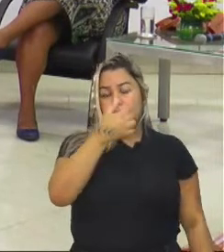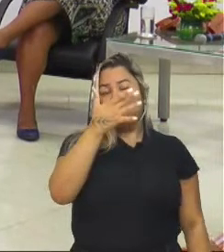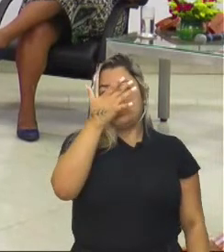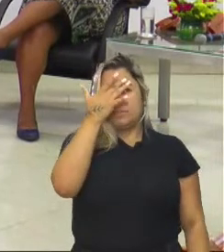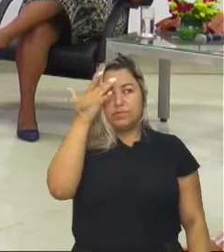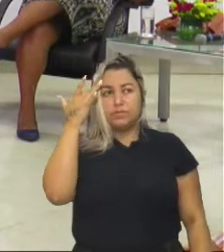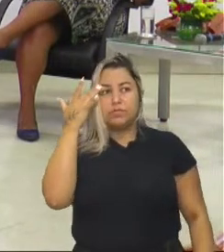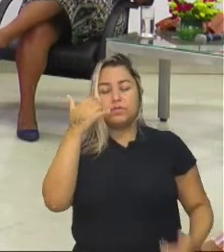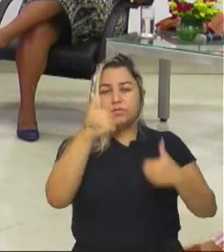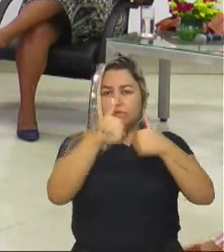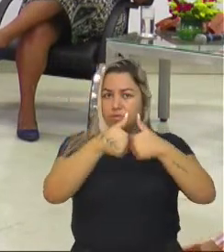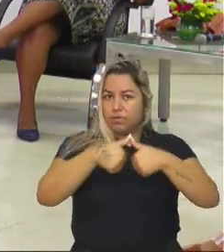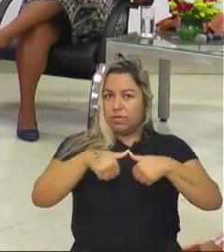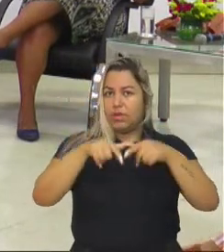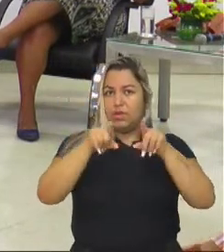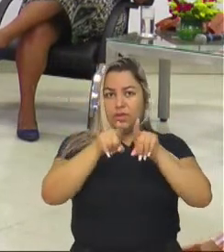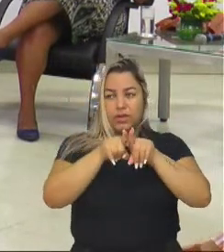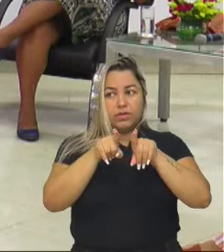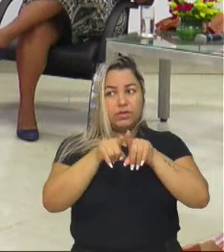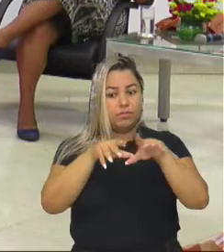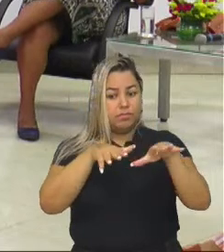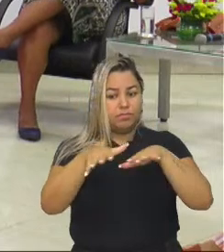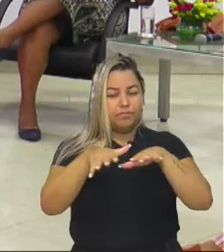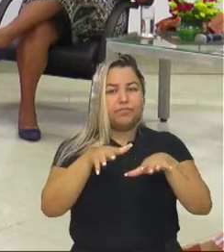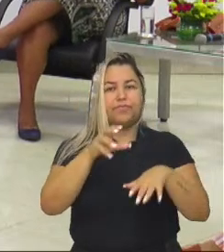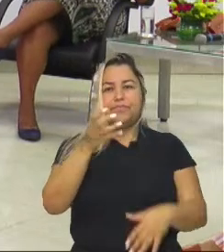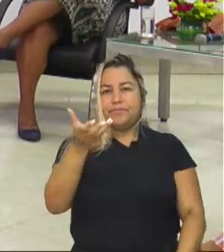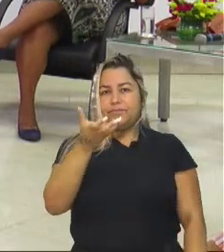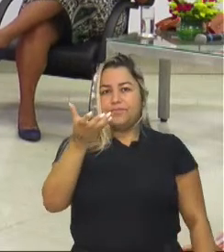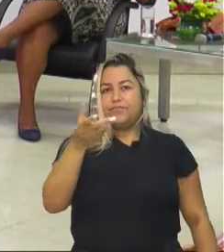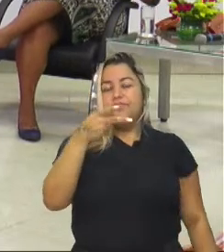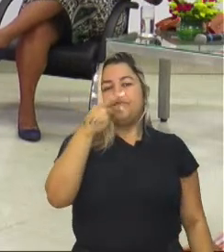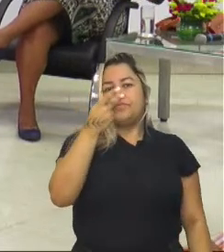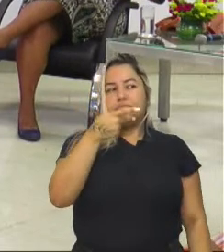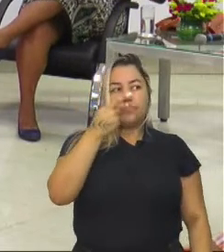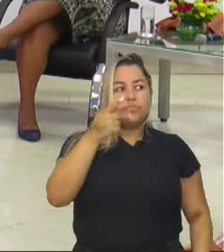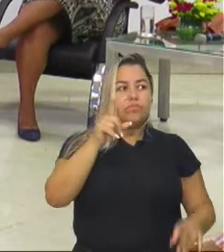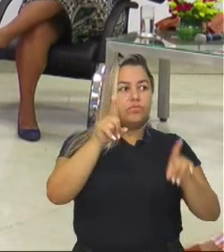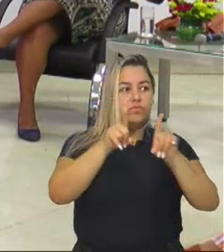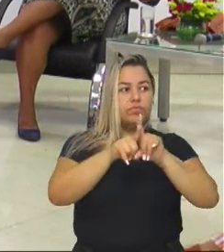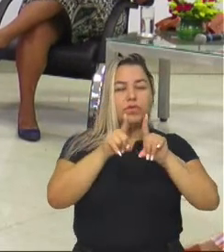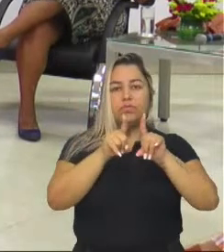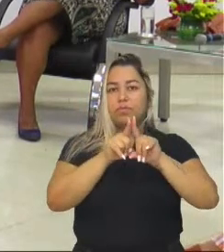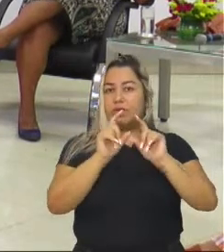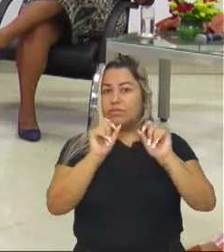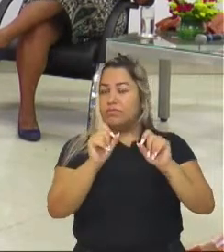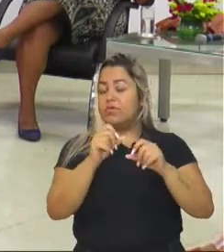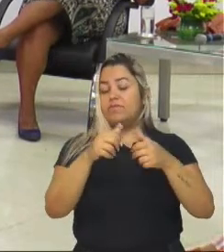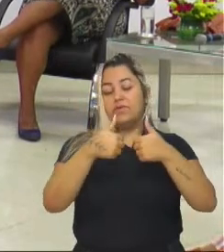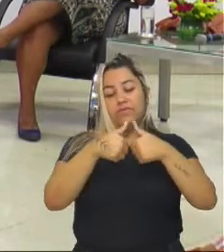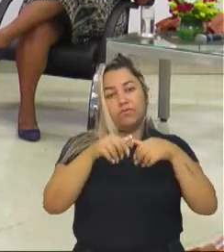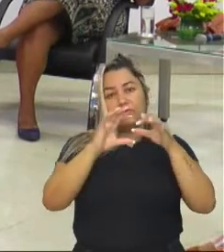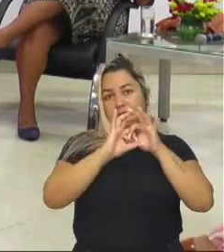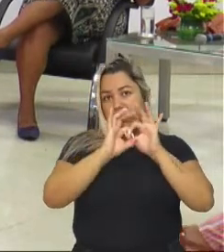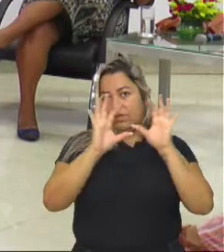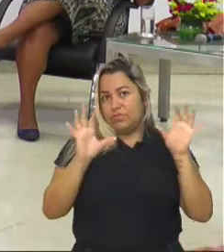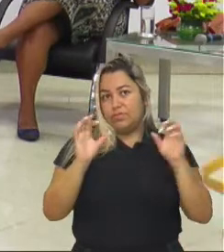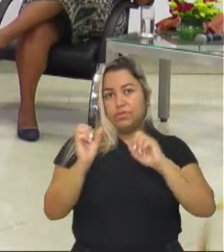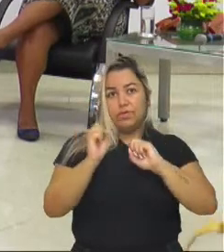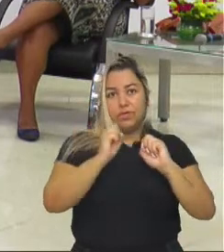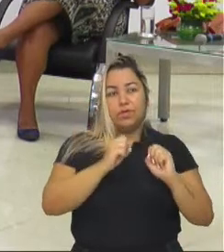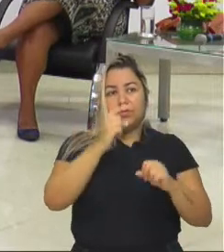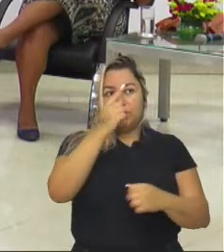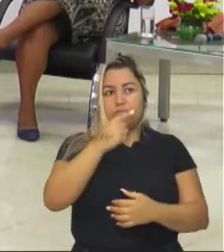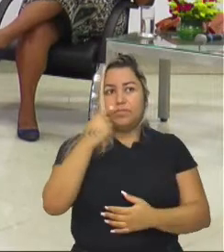aqui presentes. Né? Então, quem quiser fazer alguma fala, questões, intervenções, fique à vontade. A gente separou esse tempo para